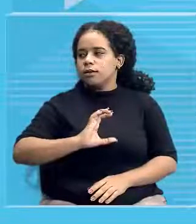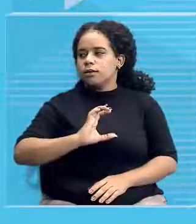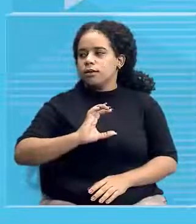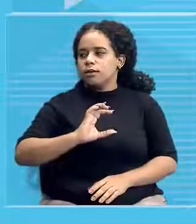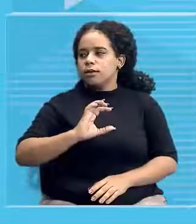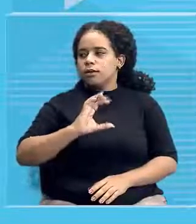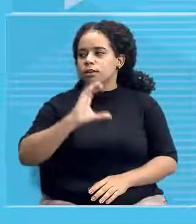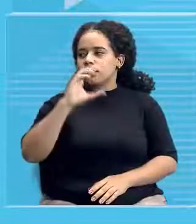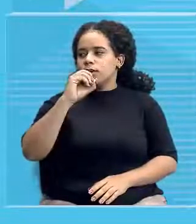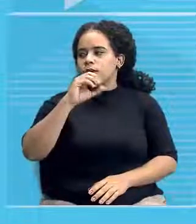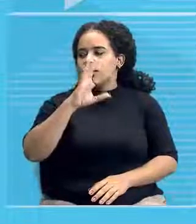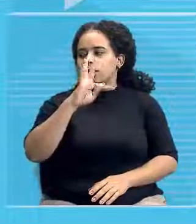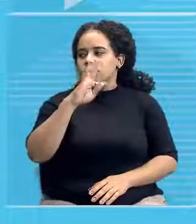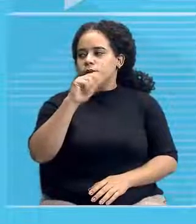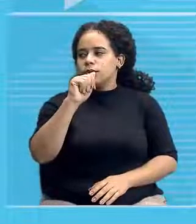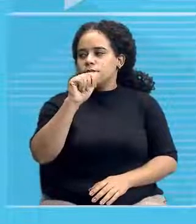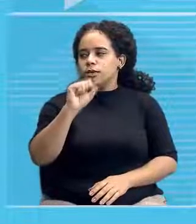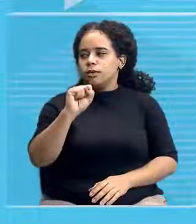Cotas de gênero.